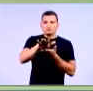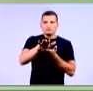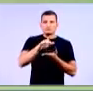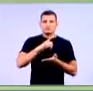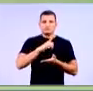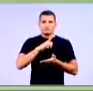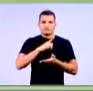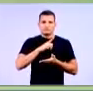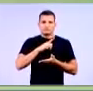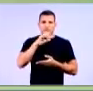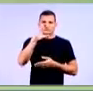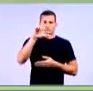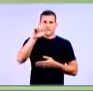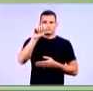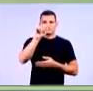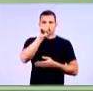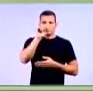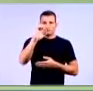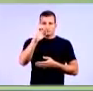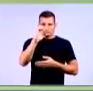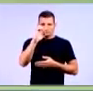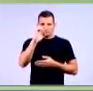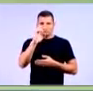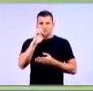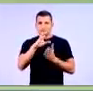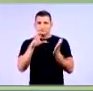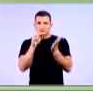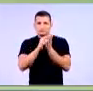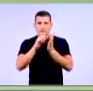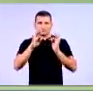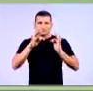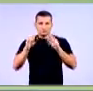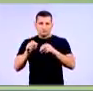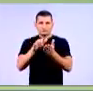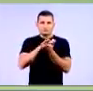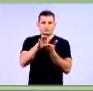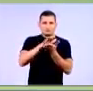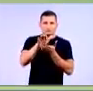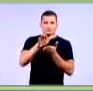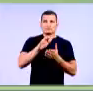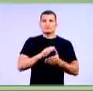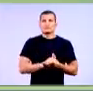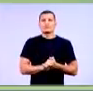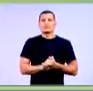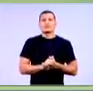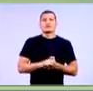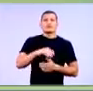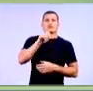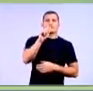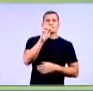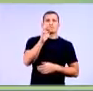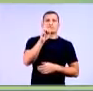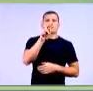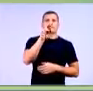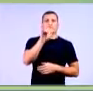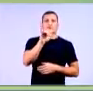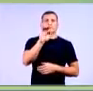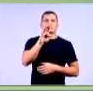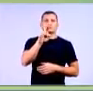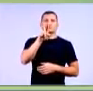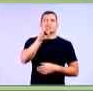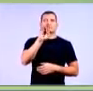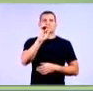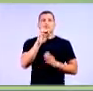todas as impressoras de uma determinada empresa. Quais são os atributos? Eu posso dizer que o atributo da impressora é marca, o ano